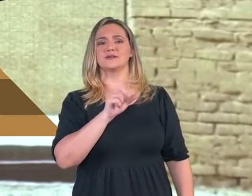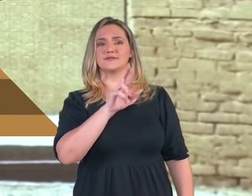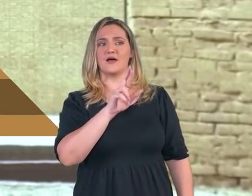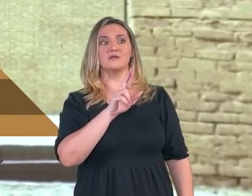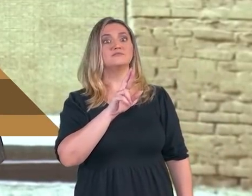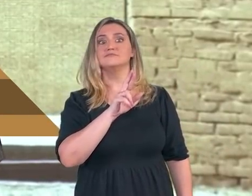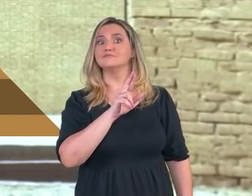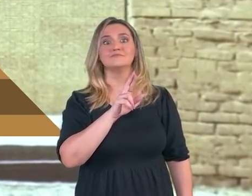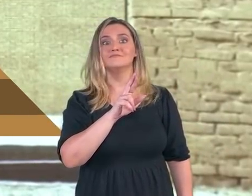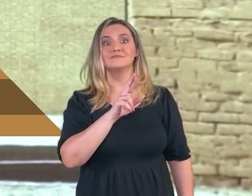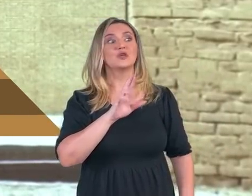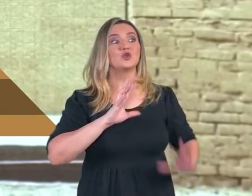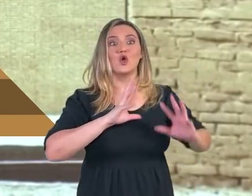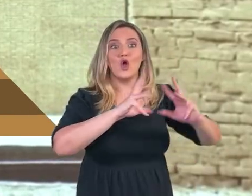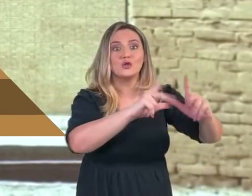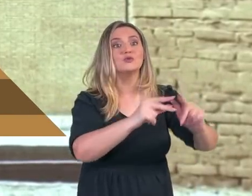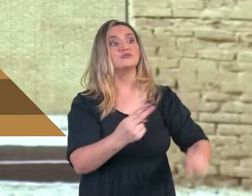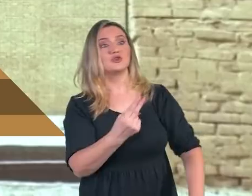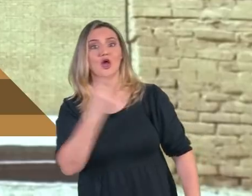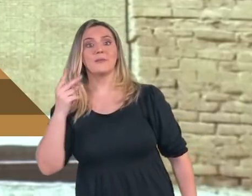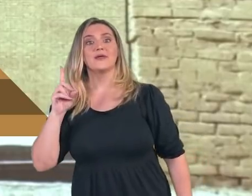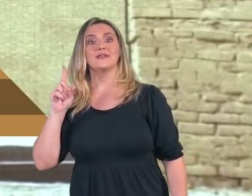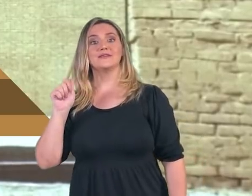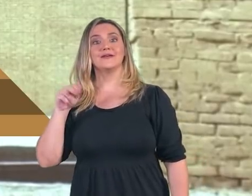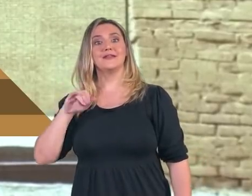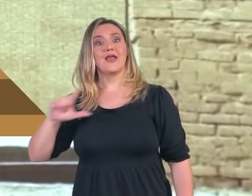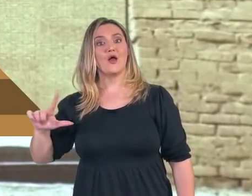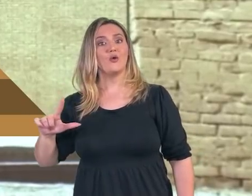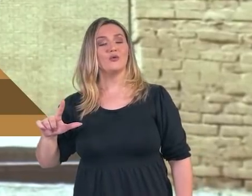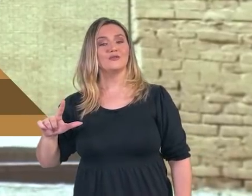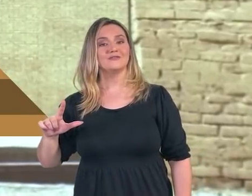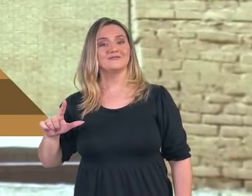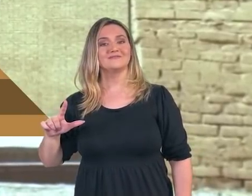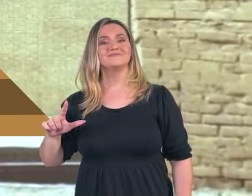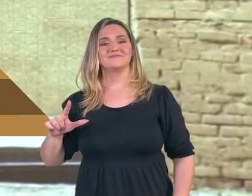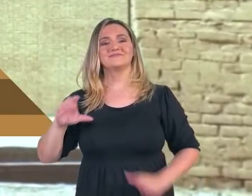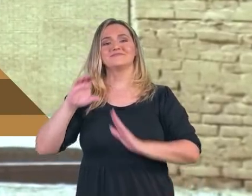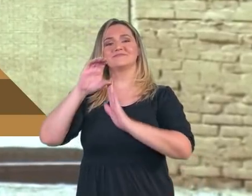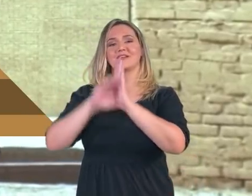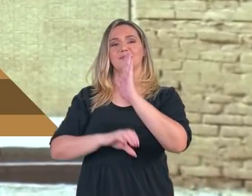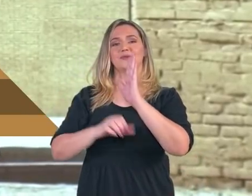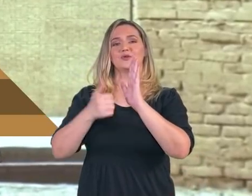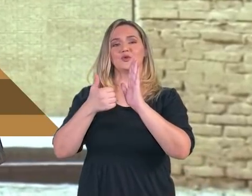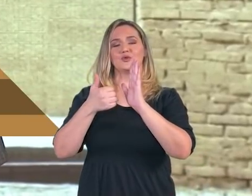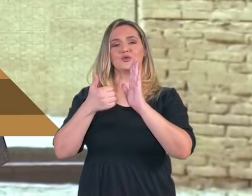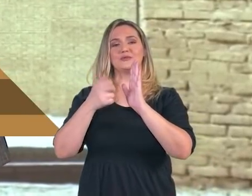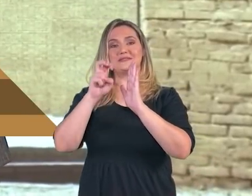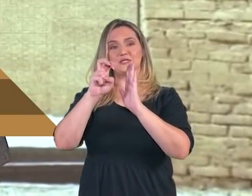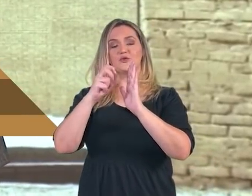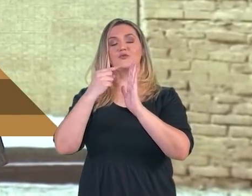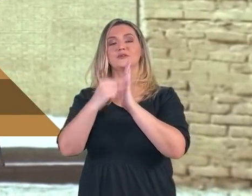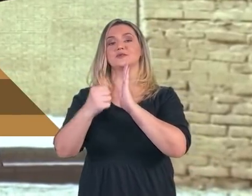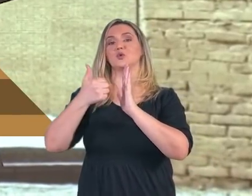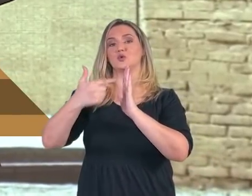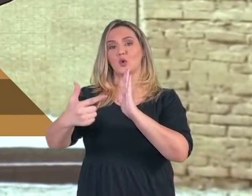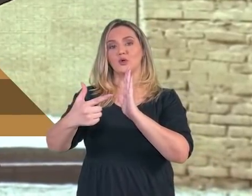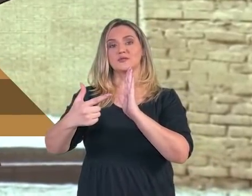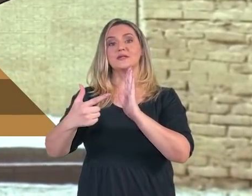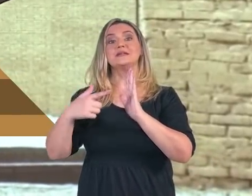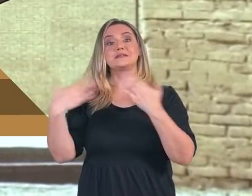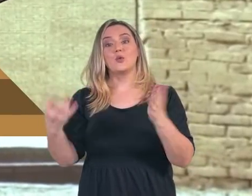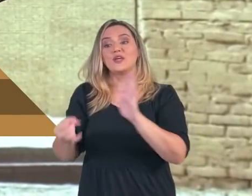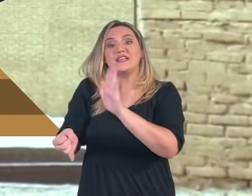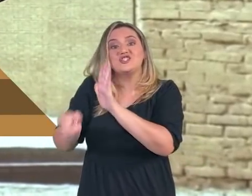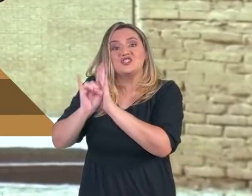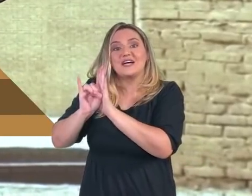como Daniel, como vemos, por exemplo, em Daniel capítulo 5, versículo 12. Ou seja, a sua identidade judaica não